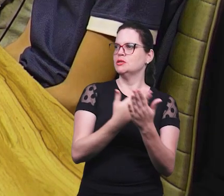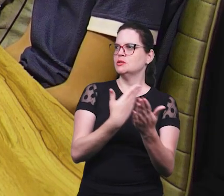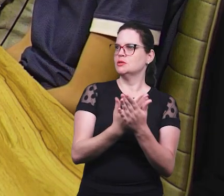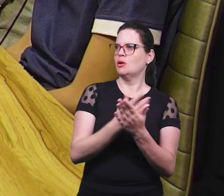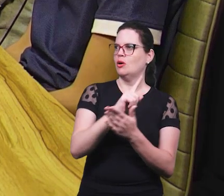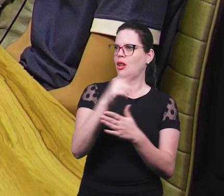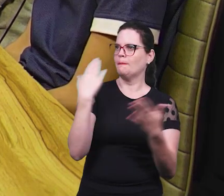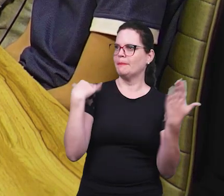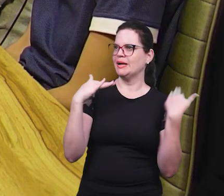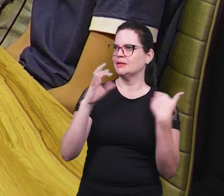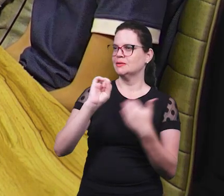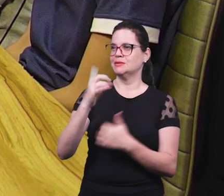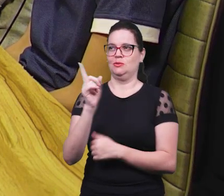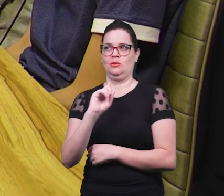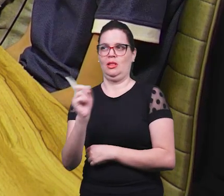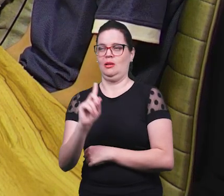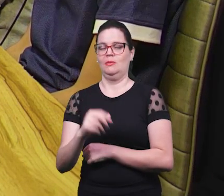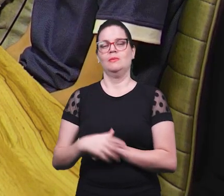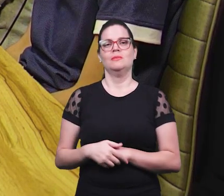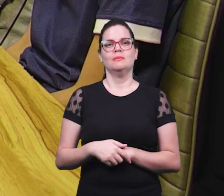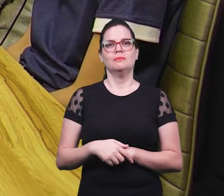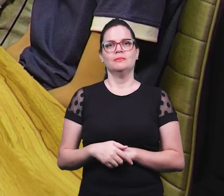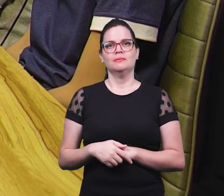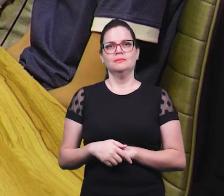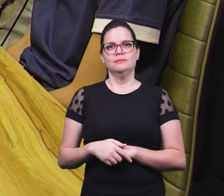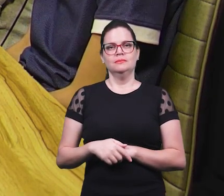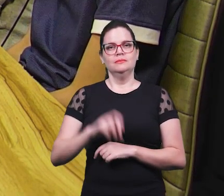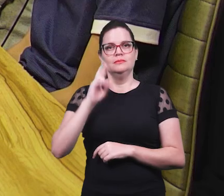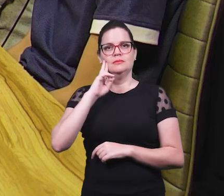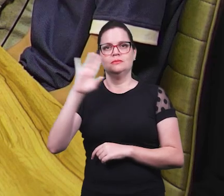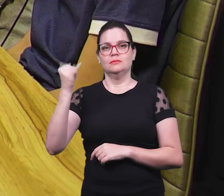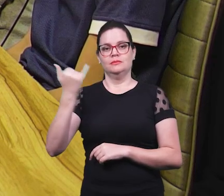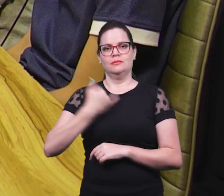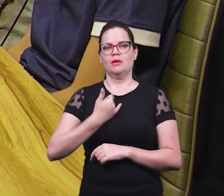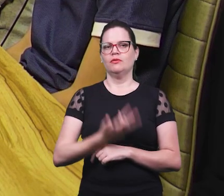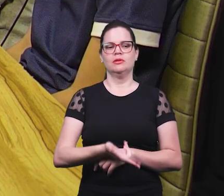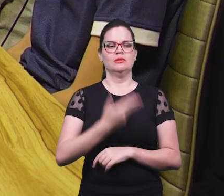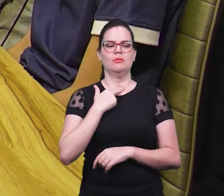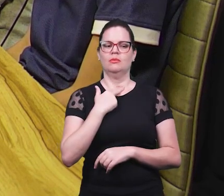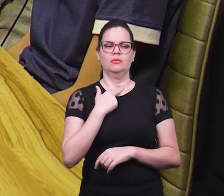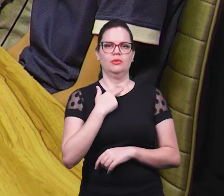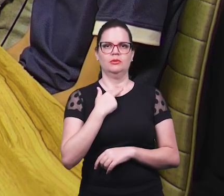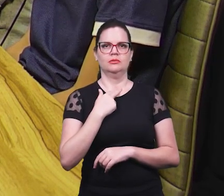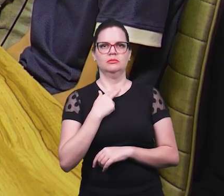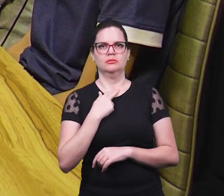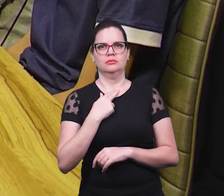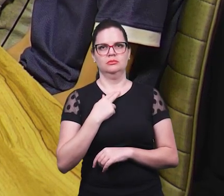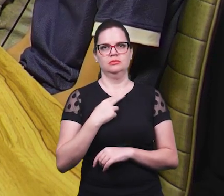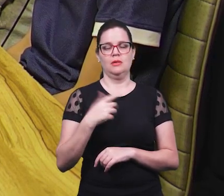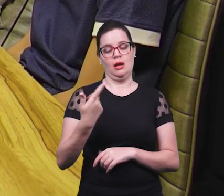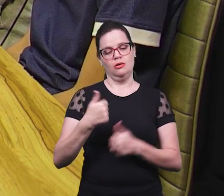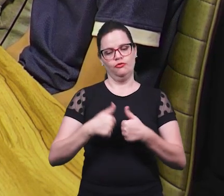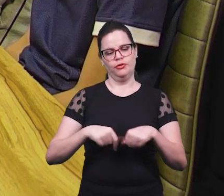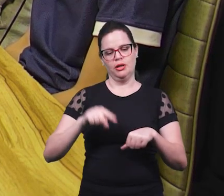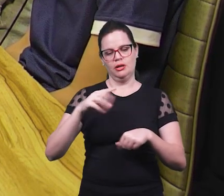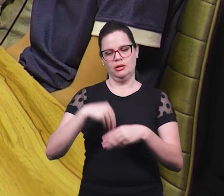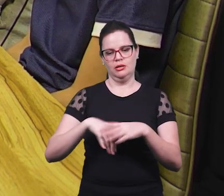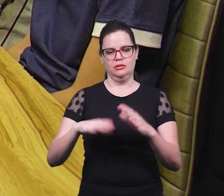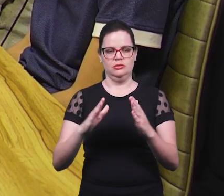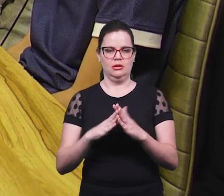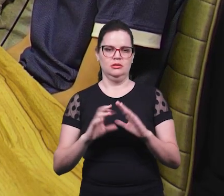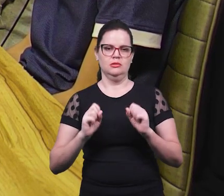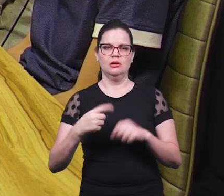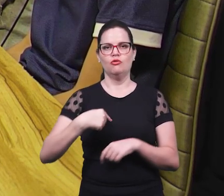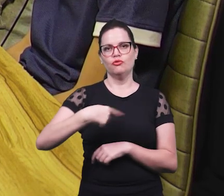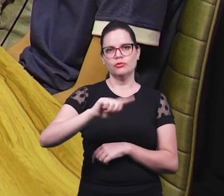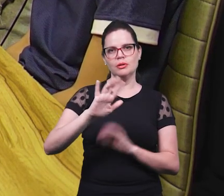naquele passeio. E o senhor falou que eu não deveria ir. Então eu fiquei. Continuei indo